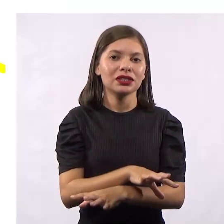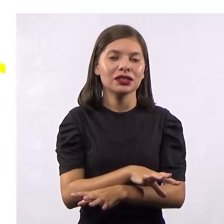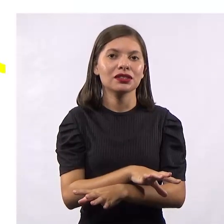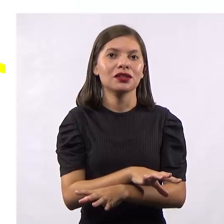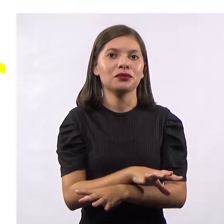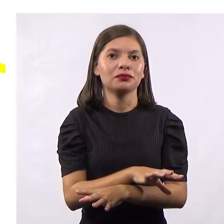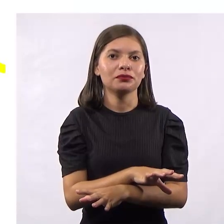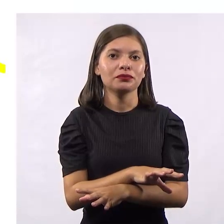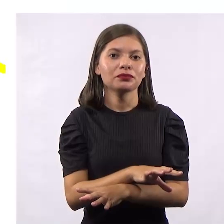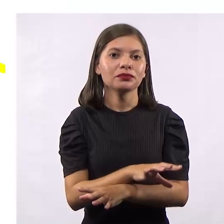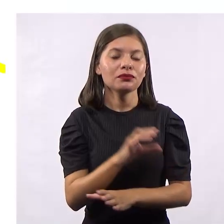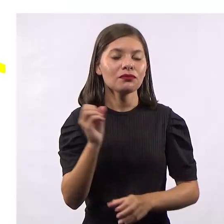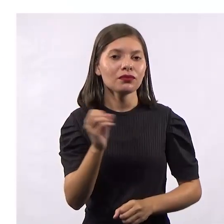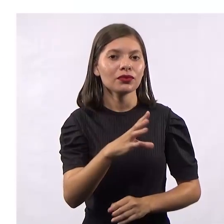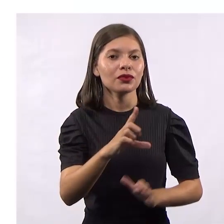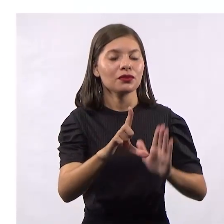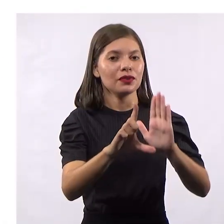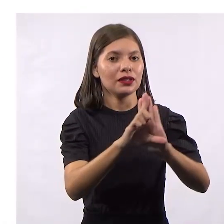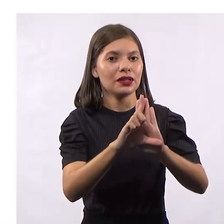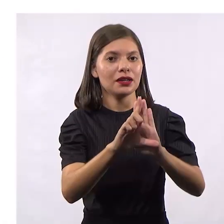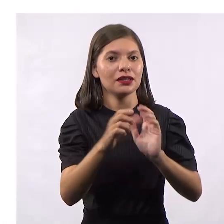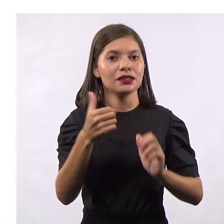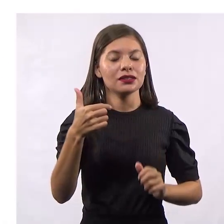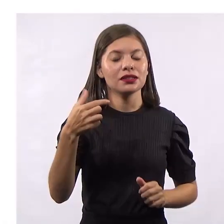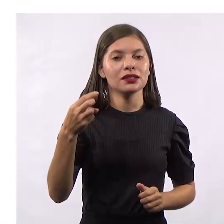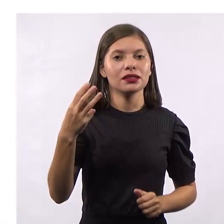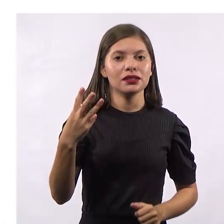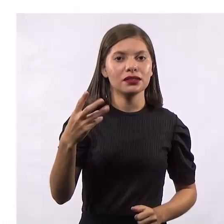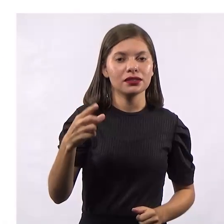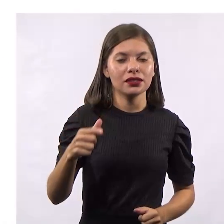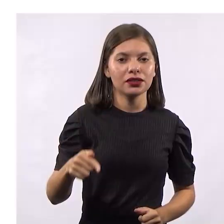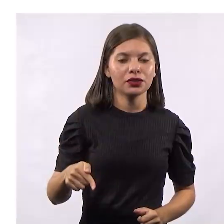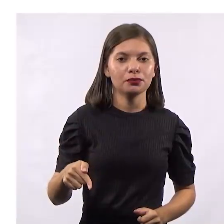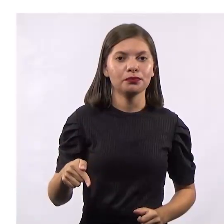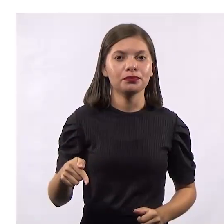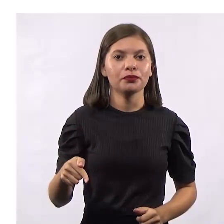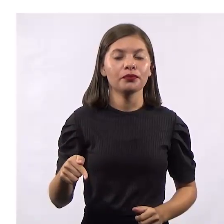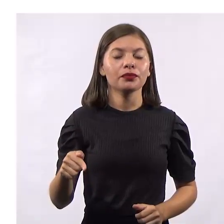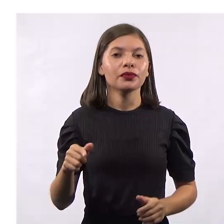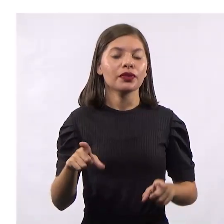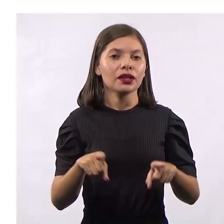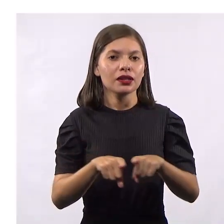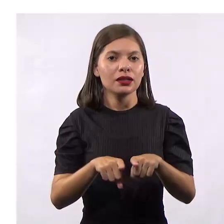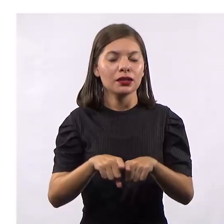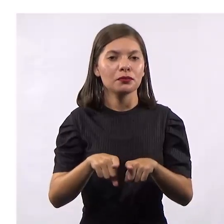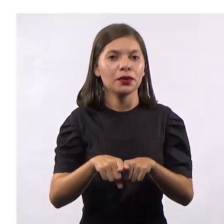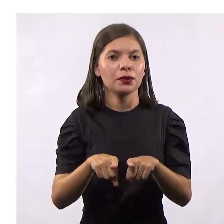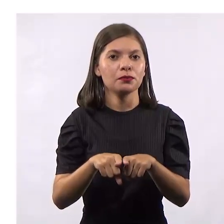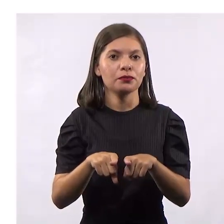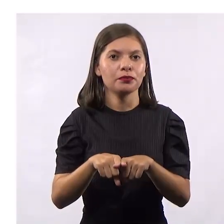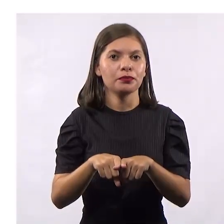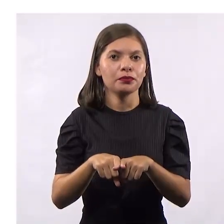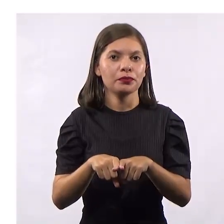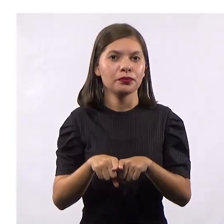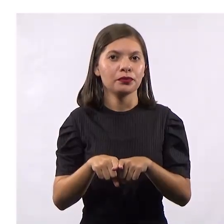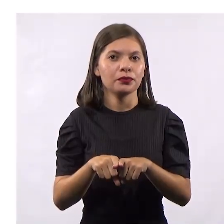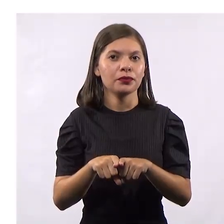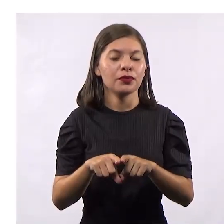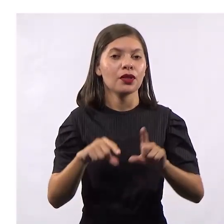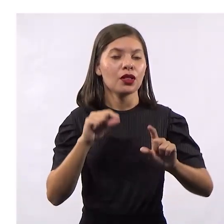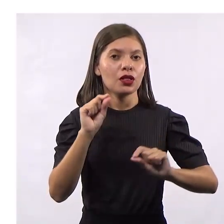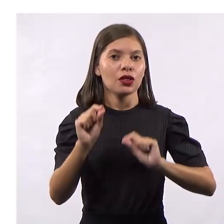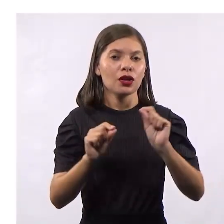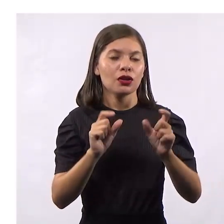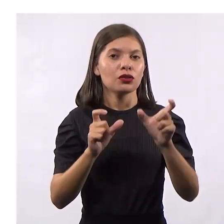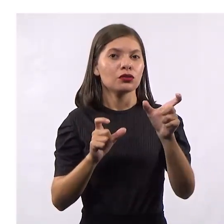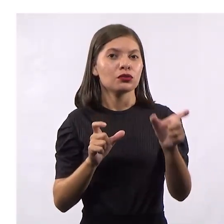nesse caso, né, de acordo com o 137 da nova lei. Outras hipóteses aqui que ela pode requerer, no